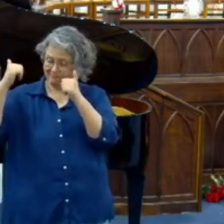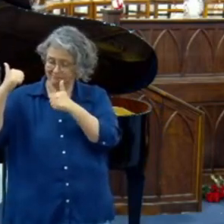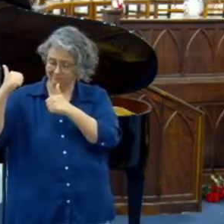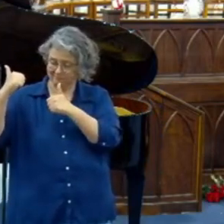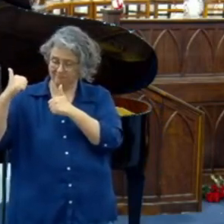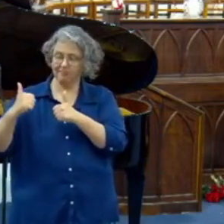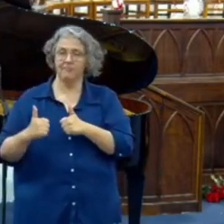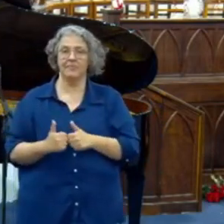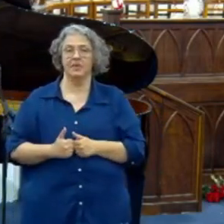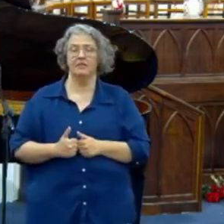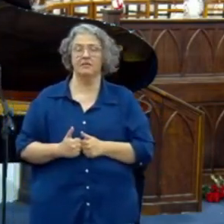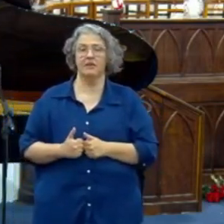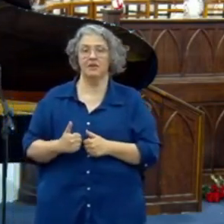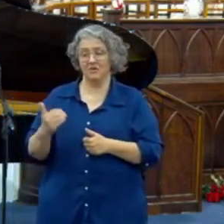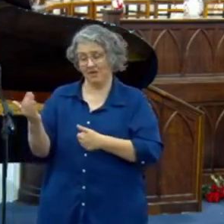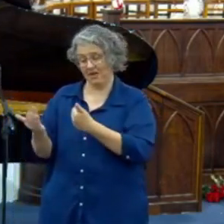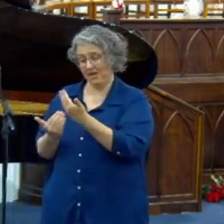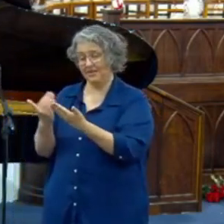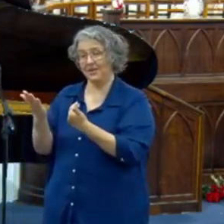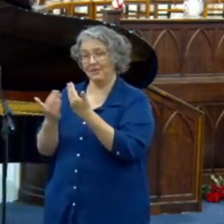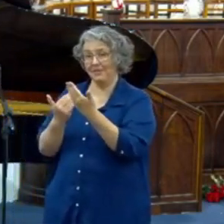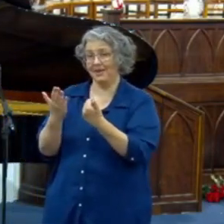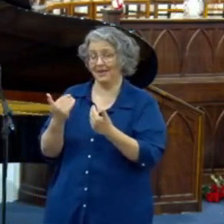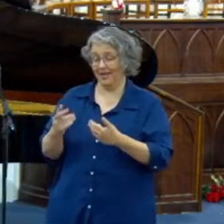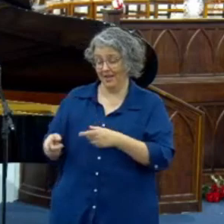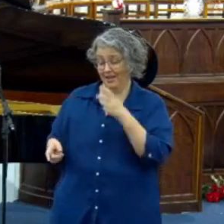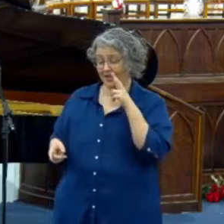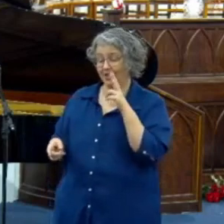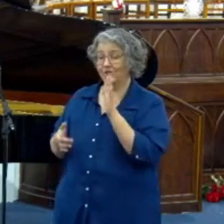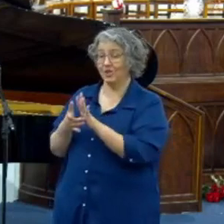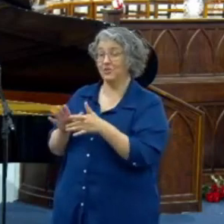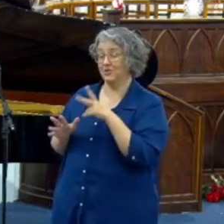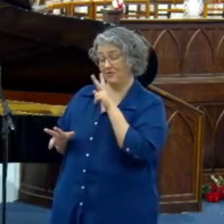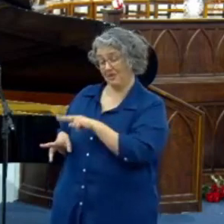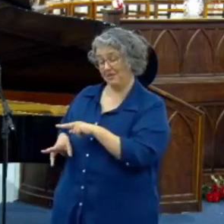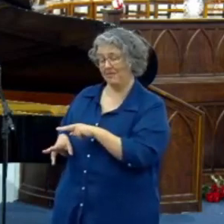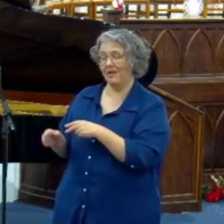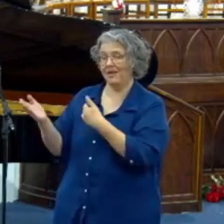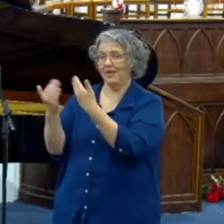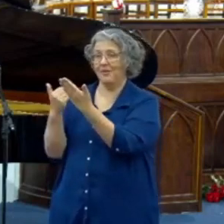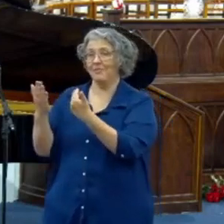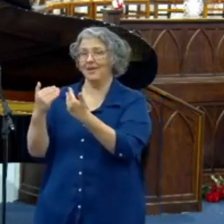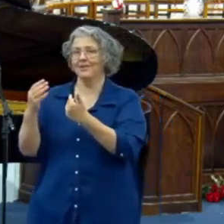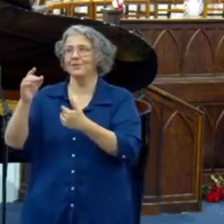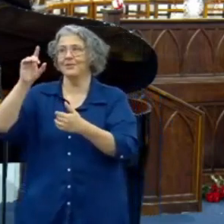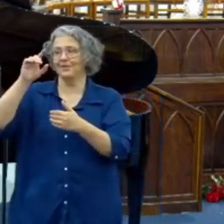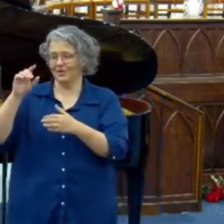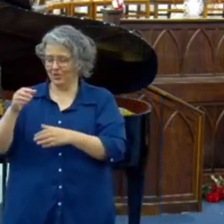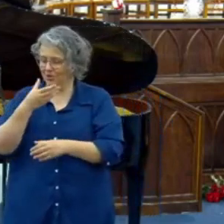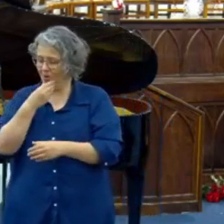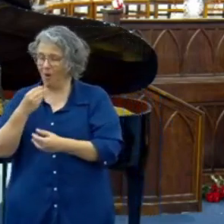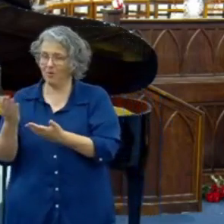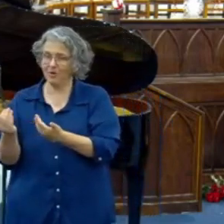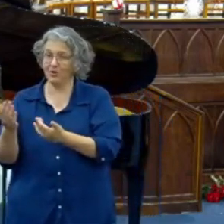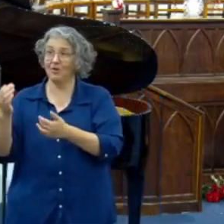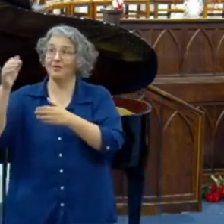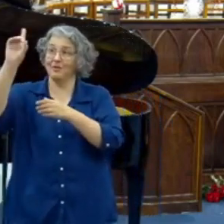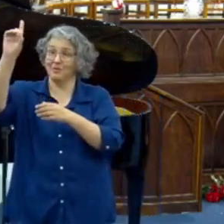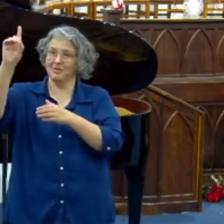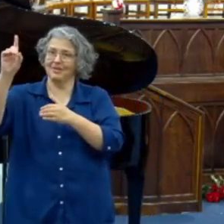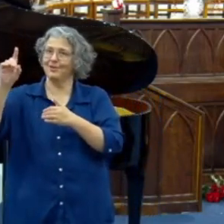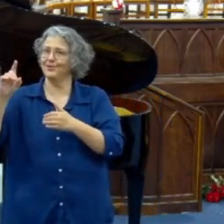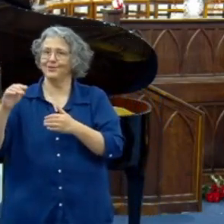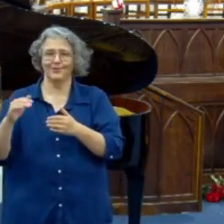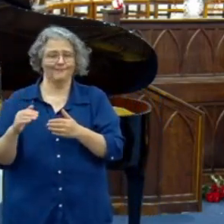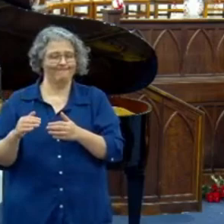O que Jesus vê é que o relacionamento desse jovem com Deus não é um relacionamento saudável, meus